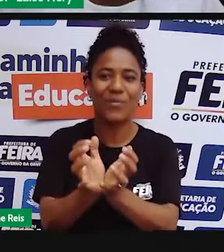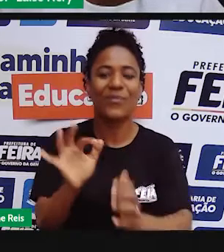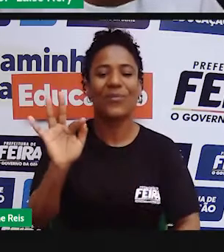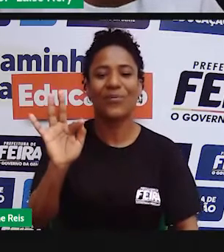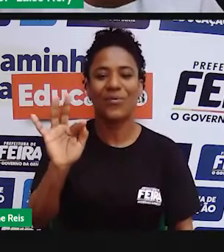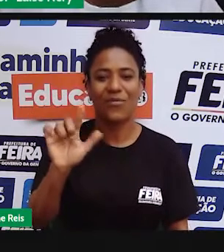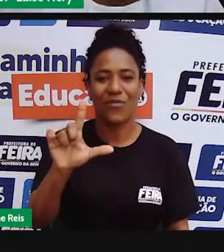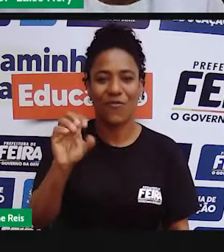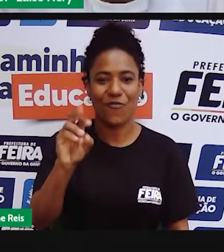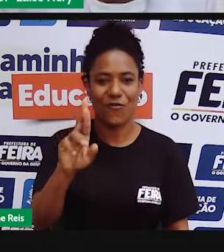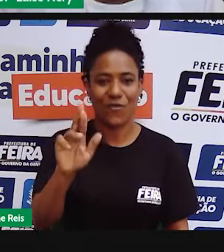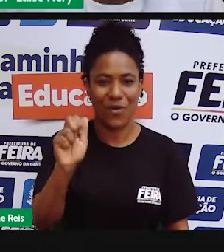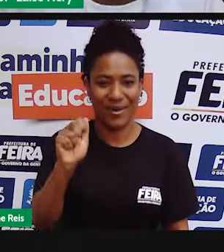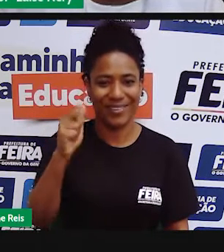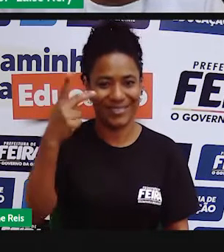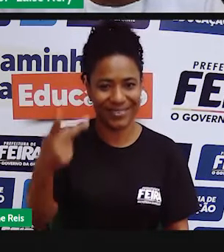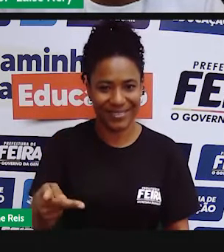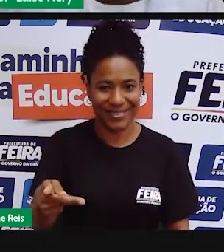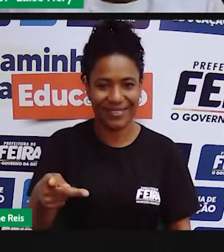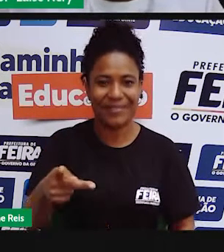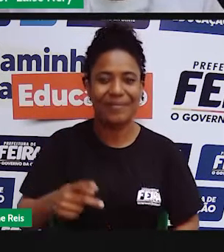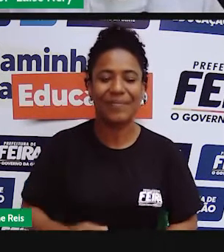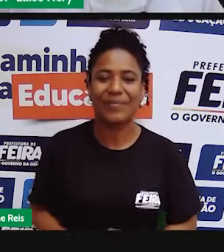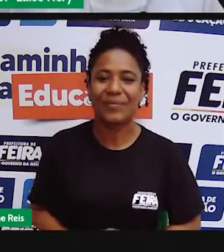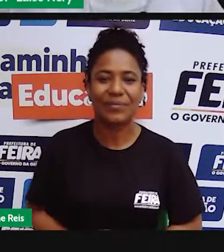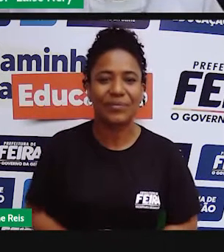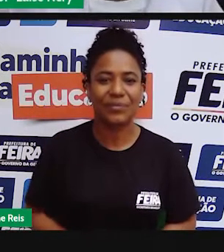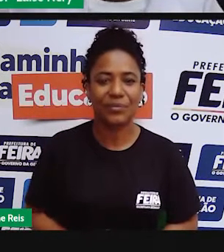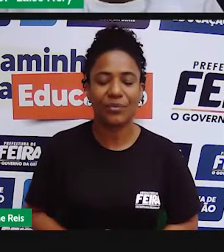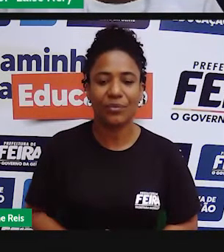a flora daquele lugar.